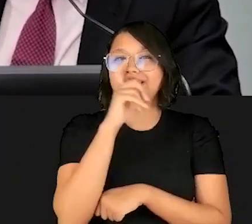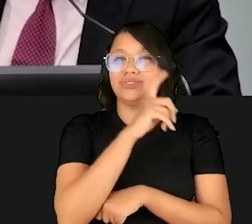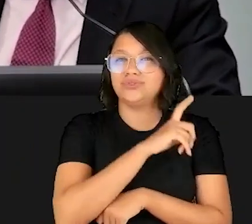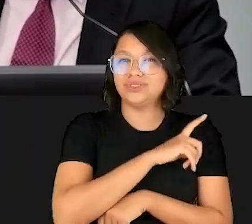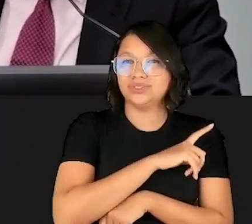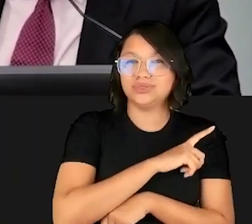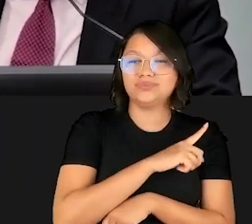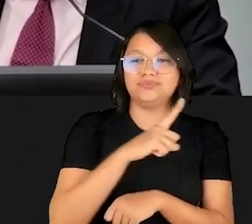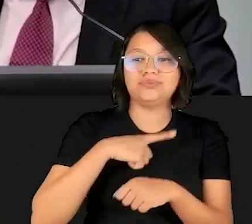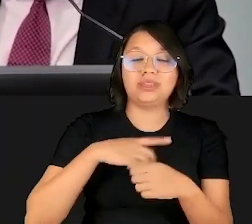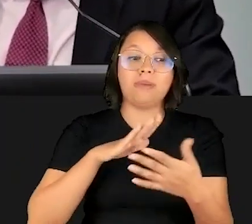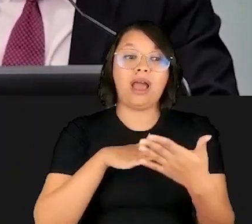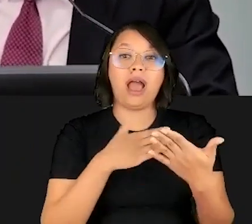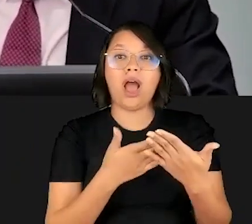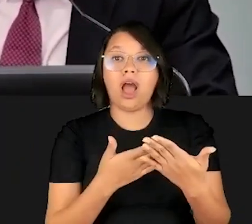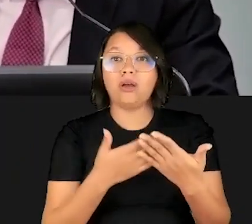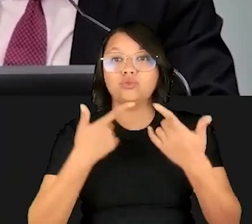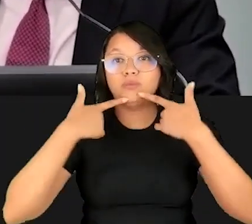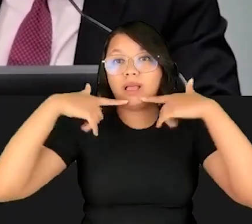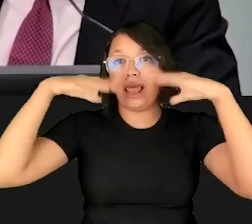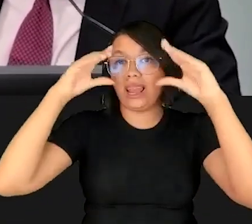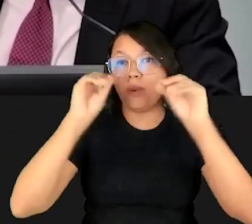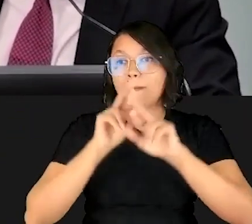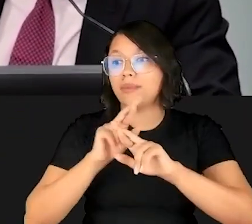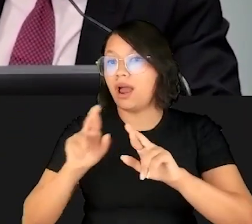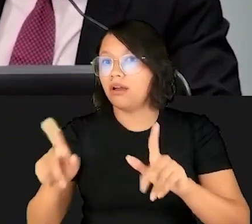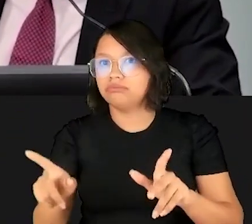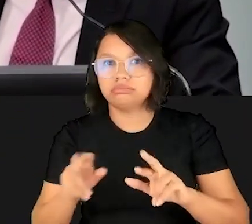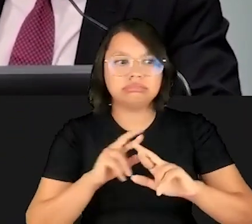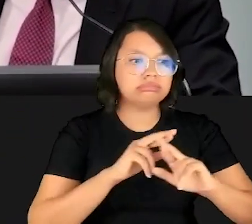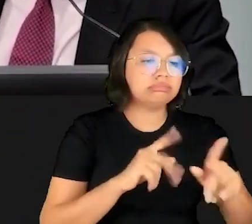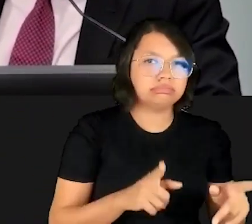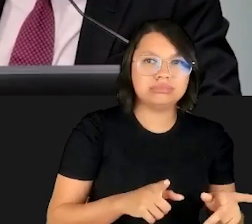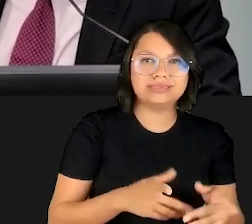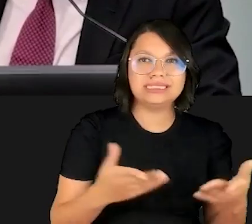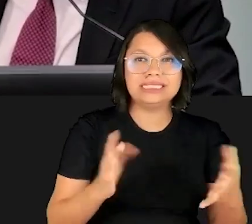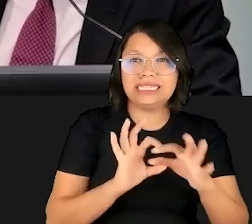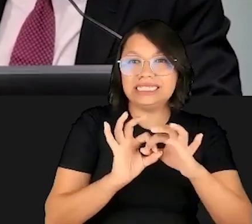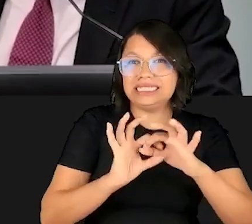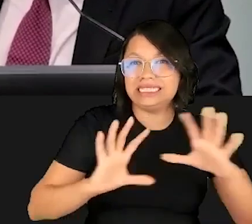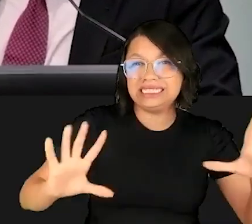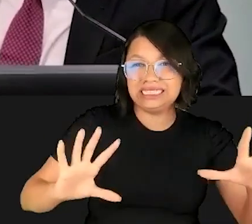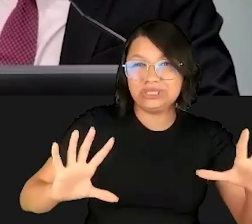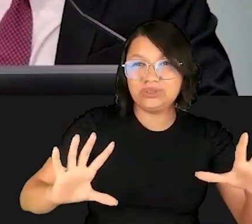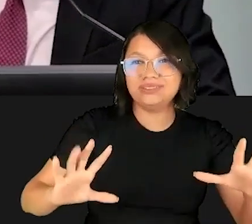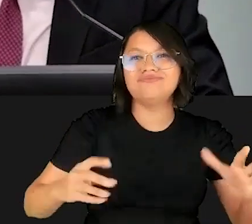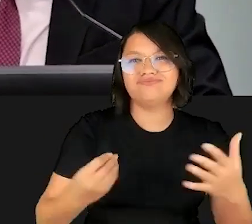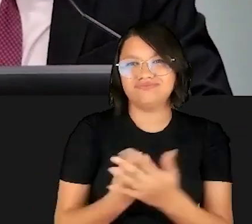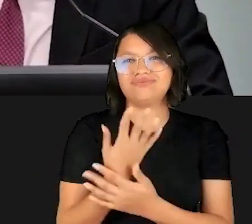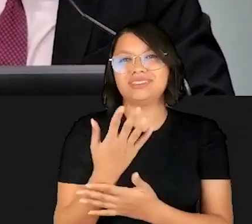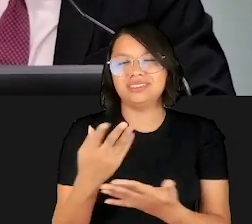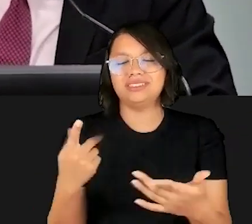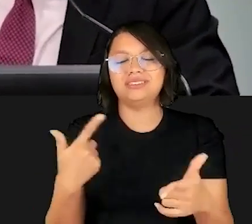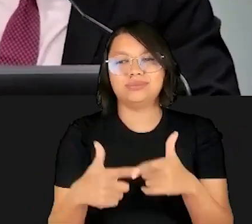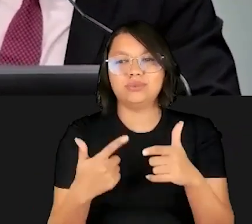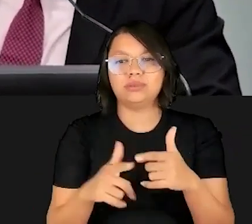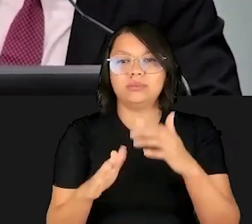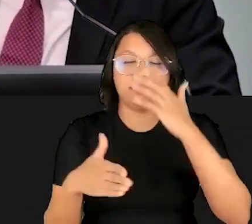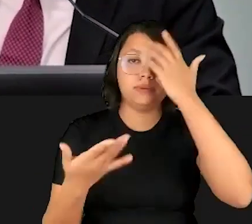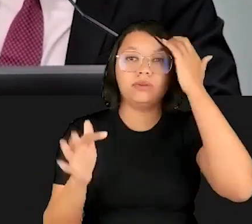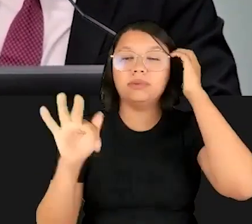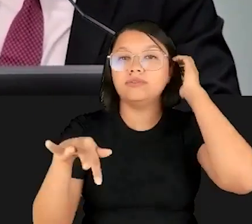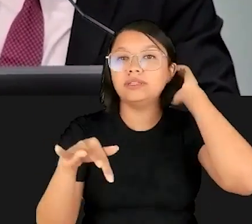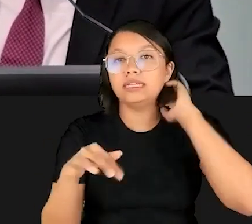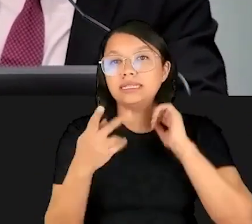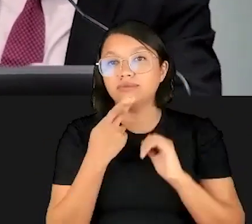tem uma tradução de uma língua para outra, né? E essa desconexão que gera esse caso. E para finalizar, então, vou falar